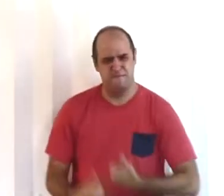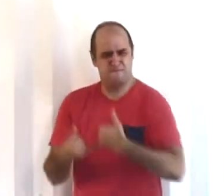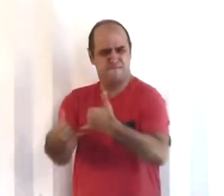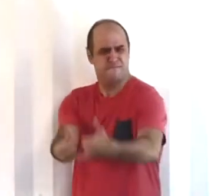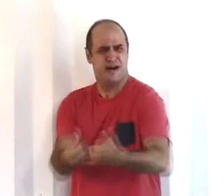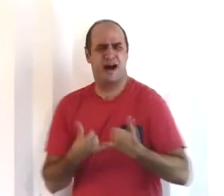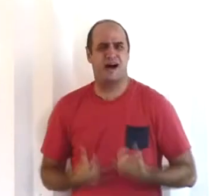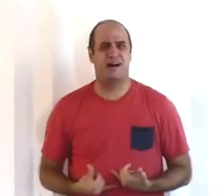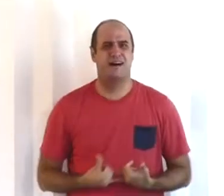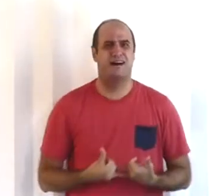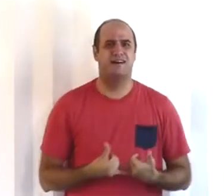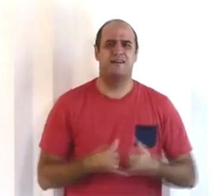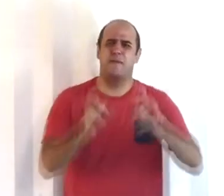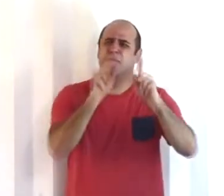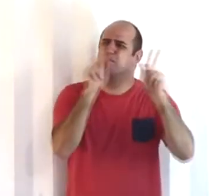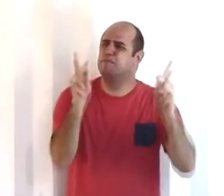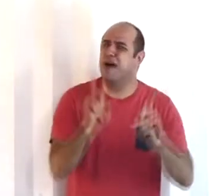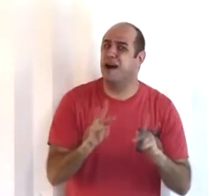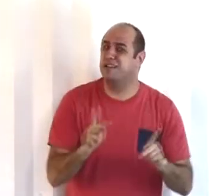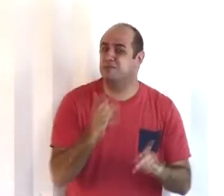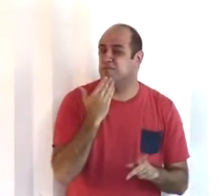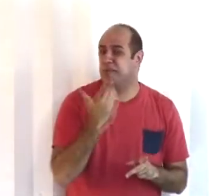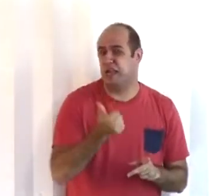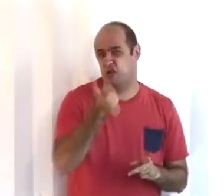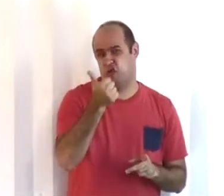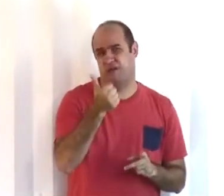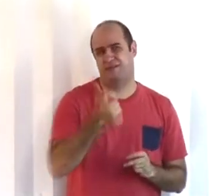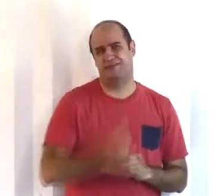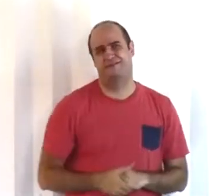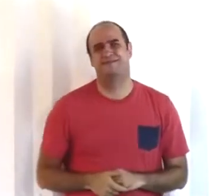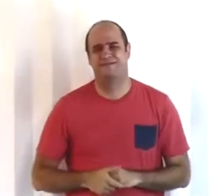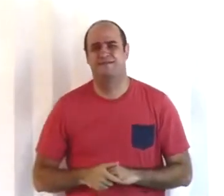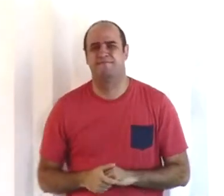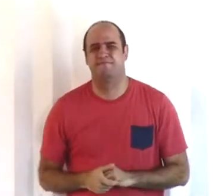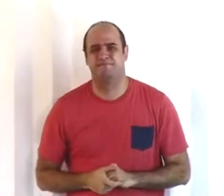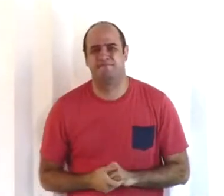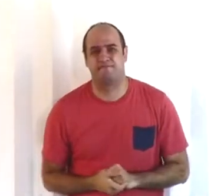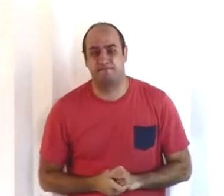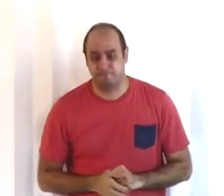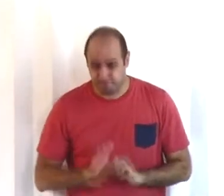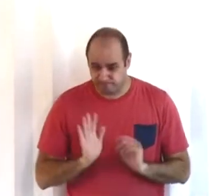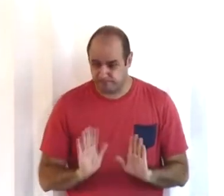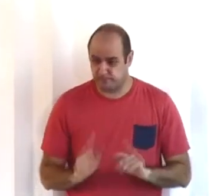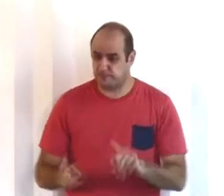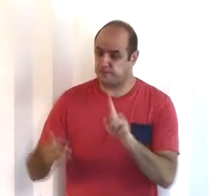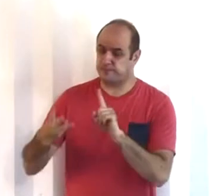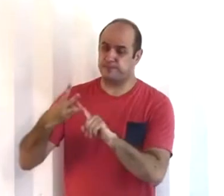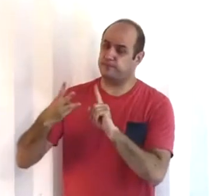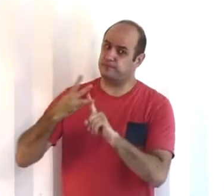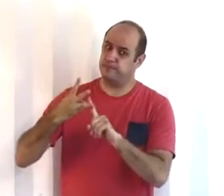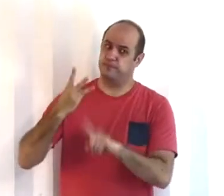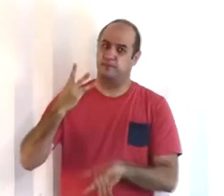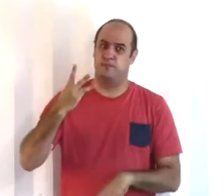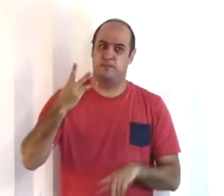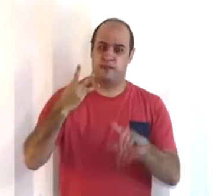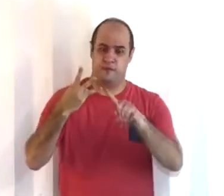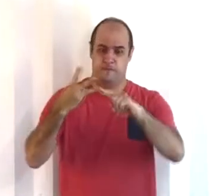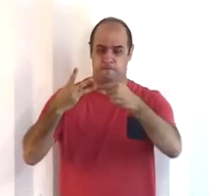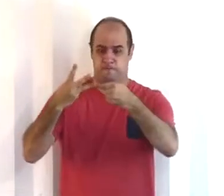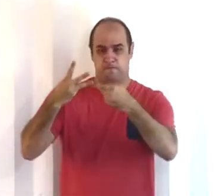é melhor que guerra. Uma terceira coisa que a palavra de Deus parece nos mostrar aqui, e ela se divide em 3